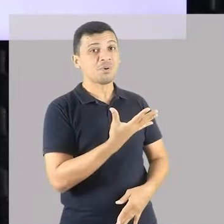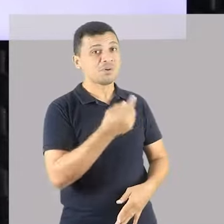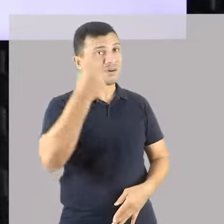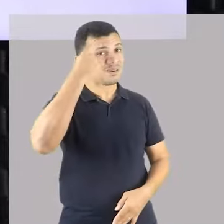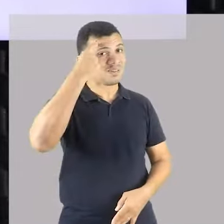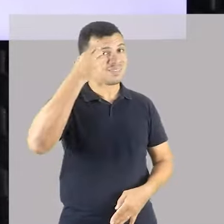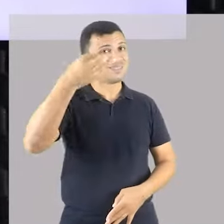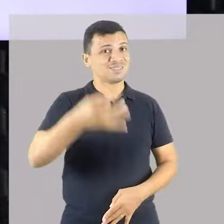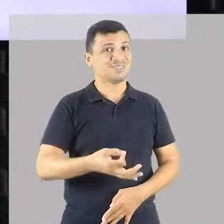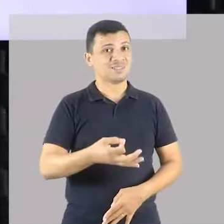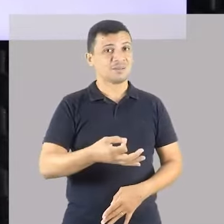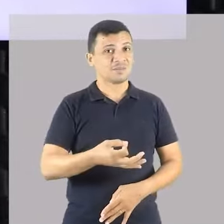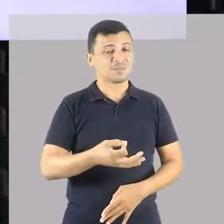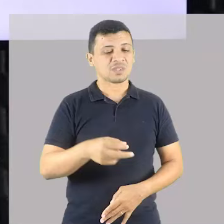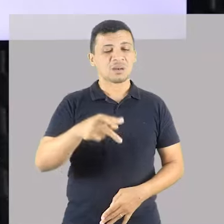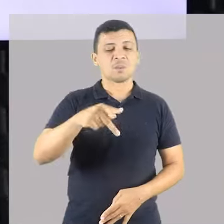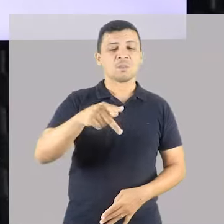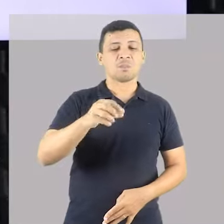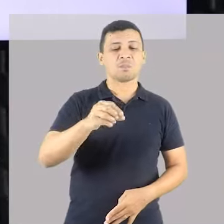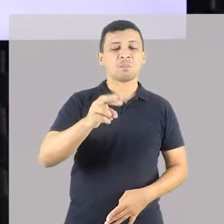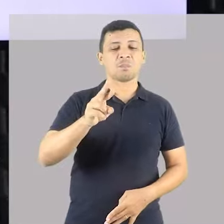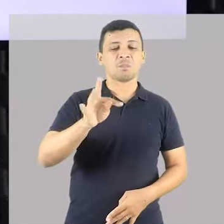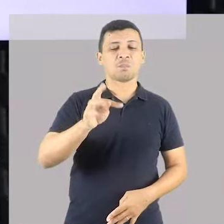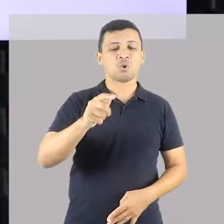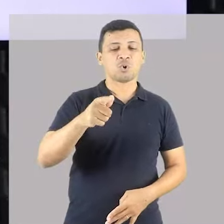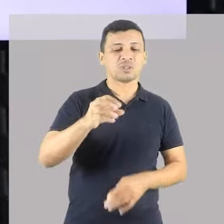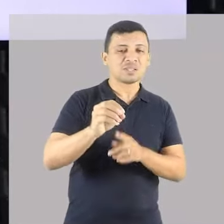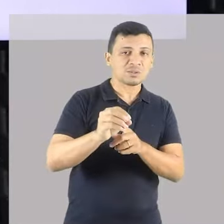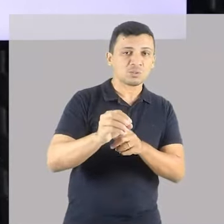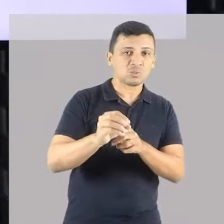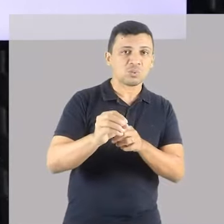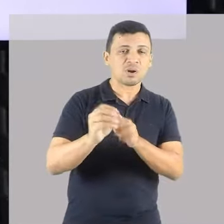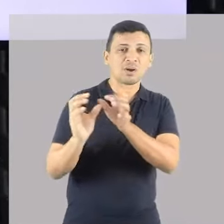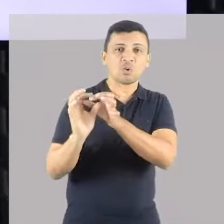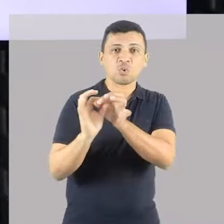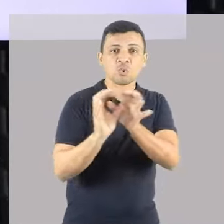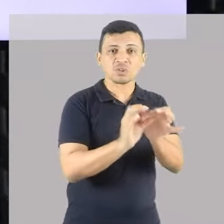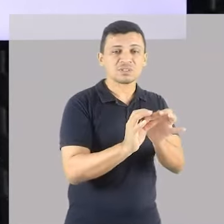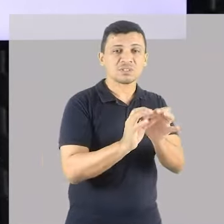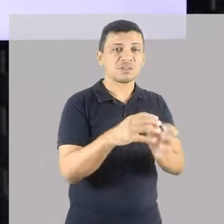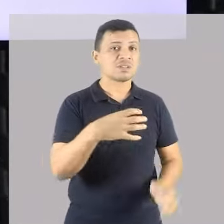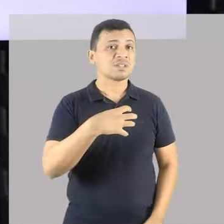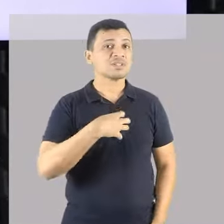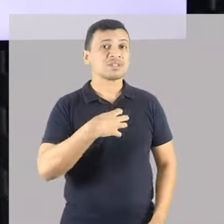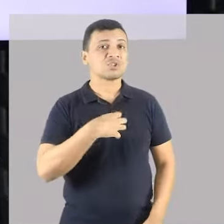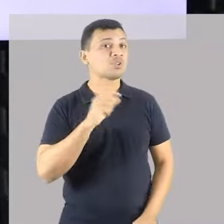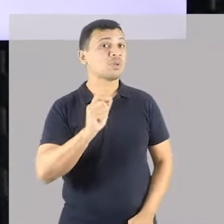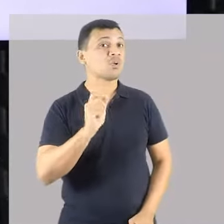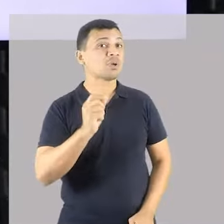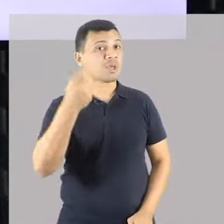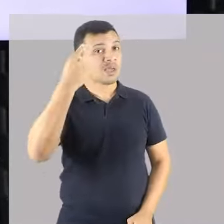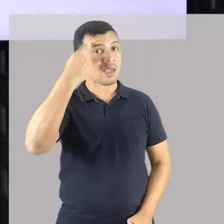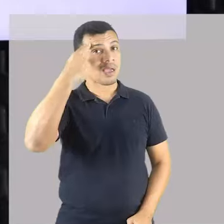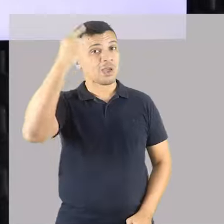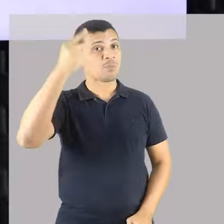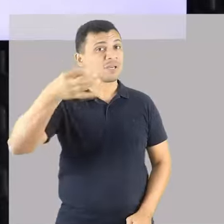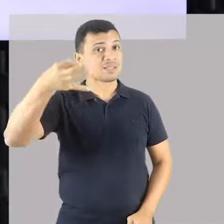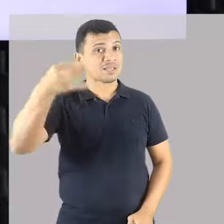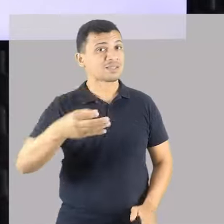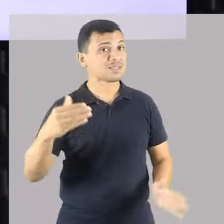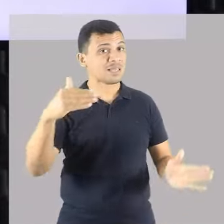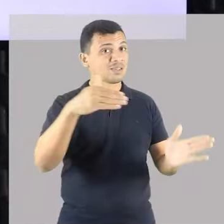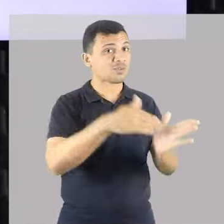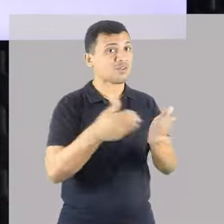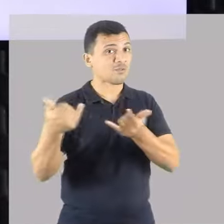certo então eu tenho Portanto o elemento coesivo e o sentido conclusão é uma ideia lógica da